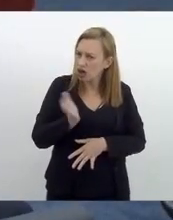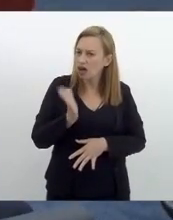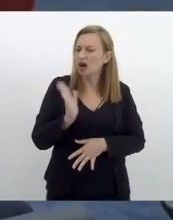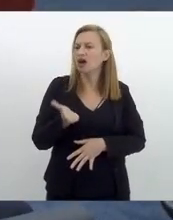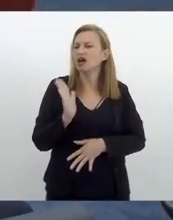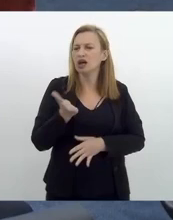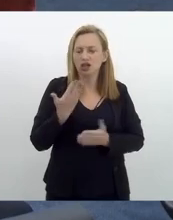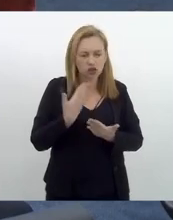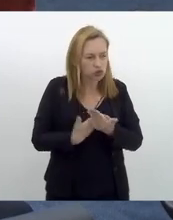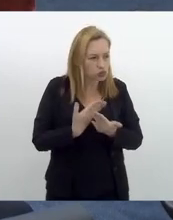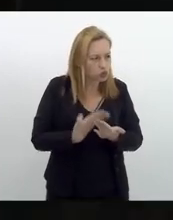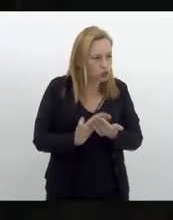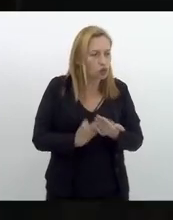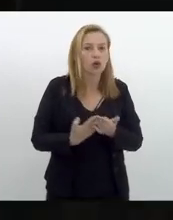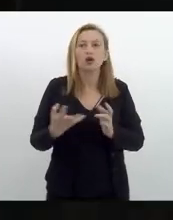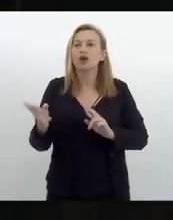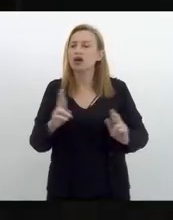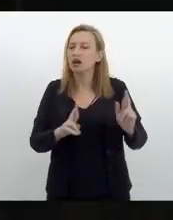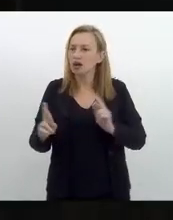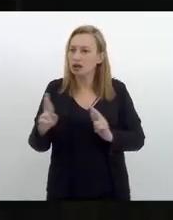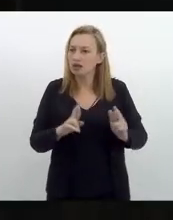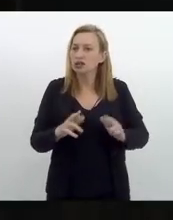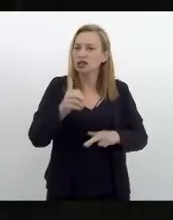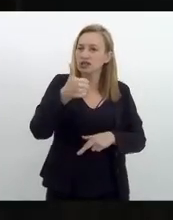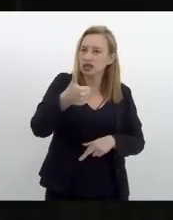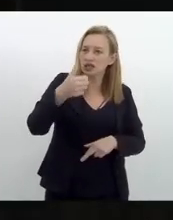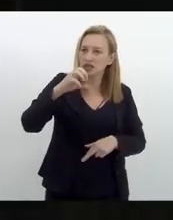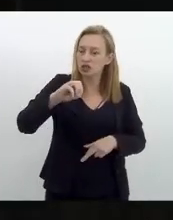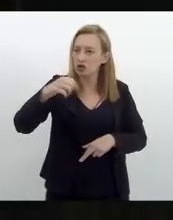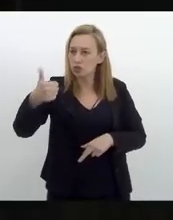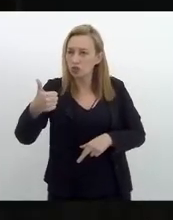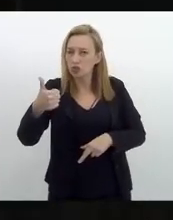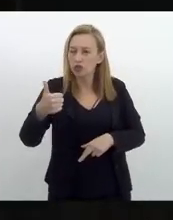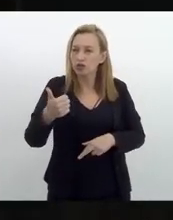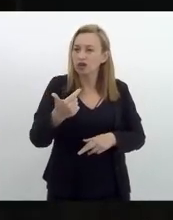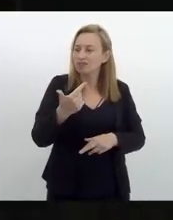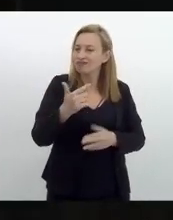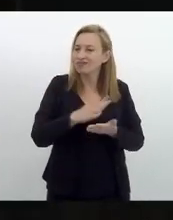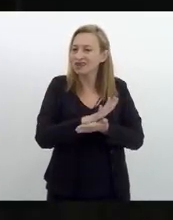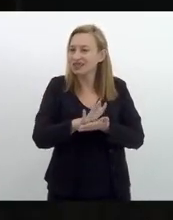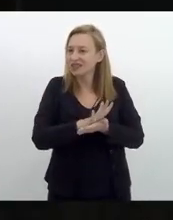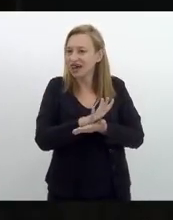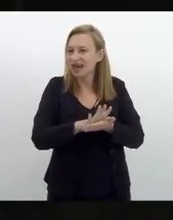a gente já estudou isso em relação à questão da 101. Não há penalidade nenhuma.